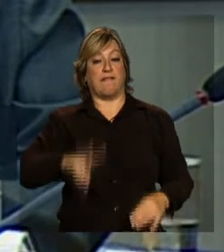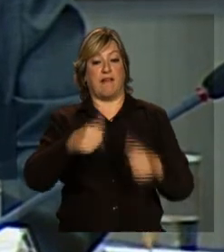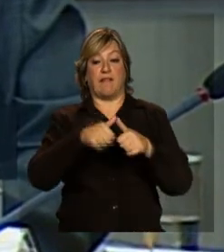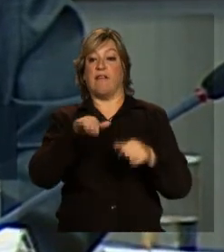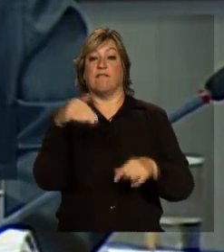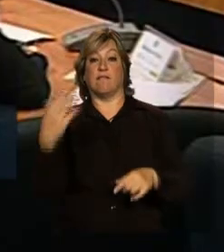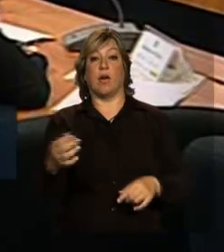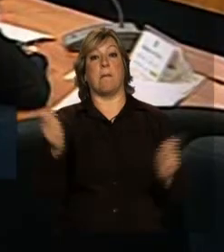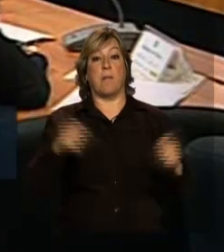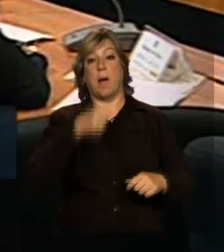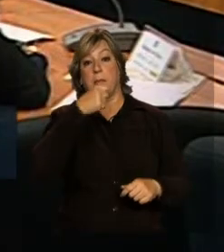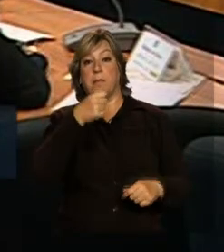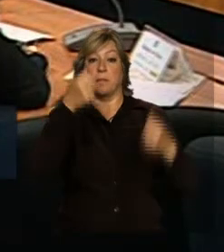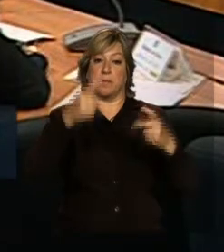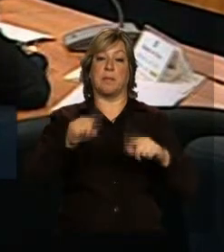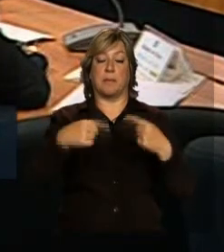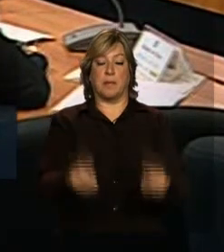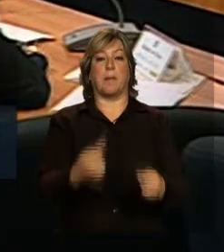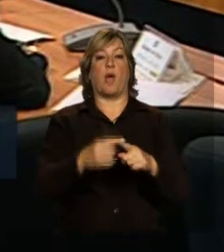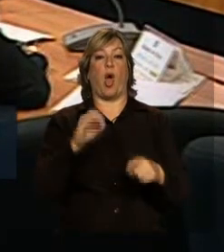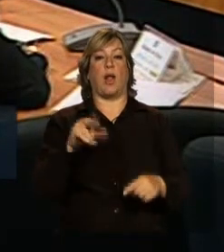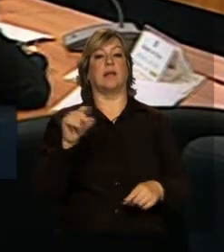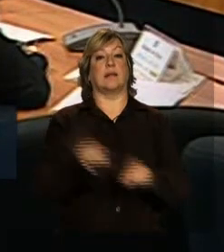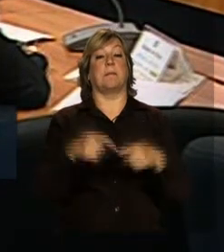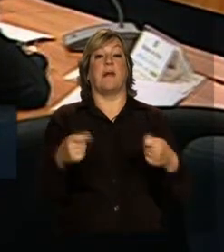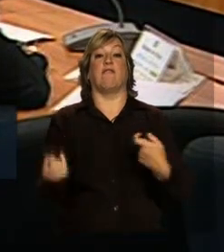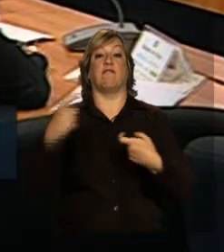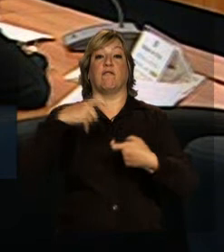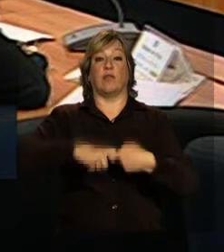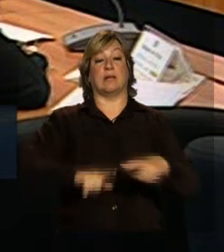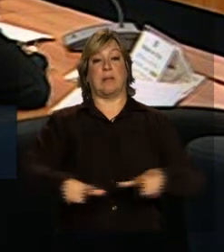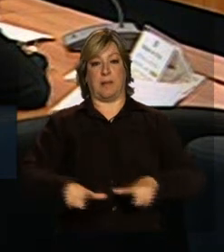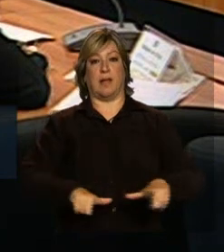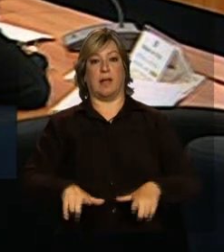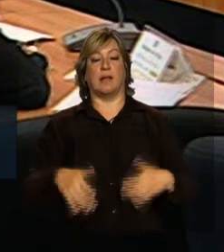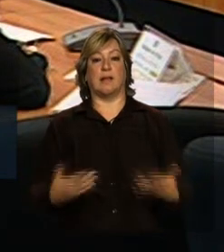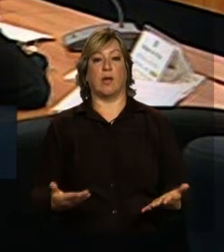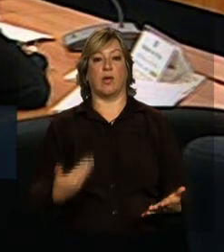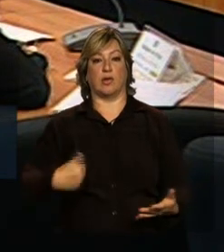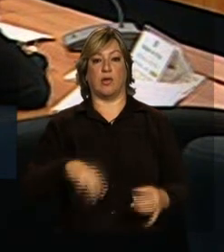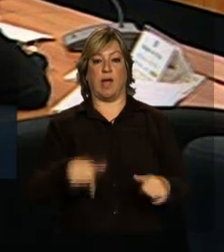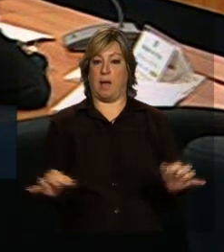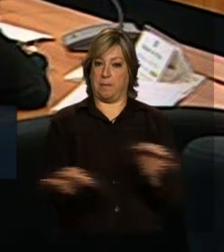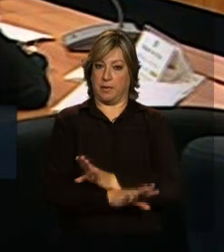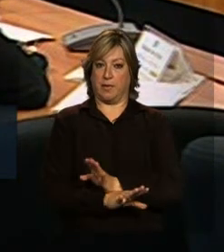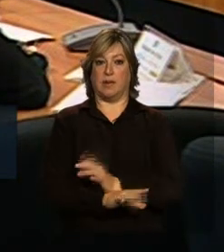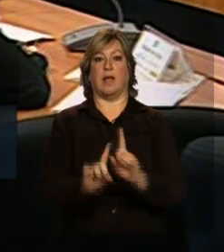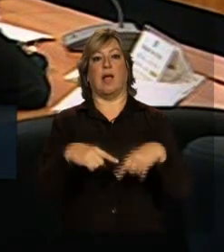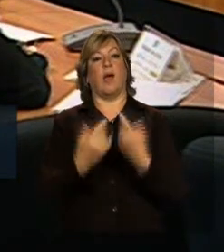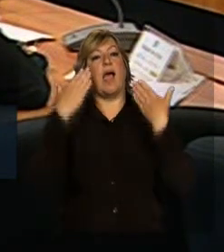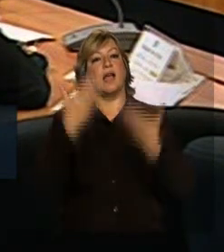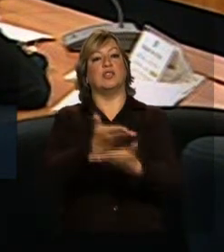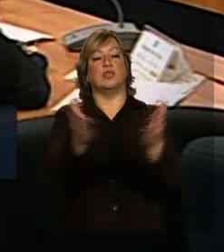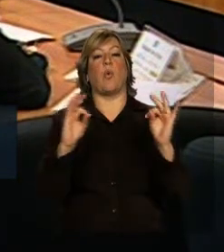ela ainda pode dar mais alguma informação, porque o CONAD precisa também voltar aos trabalhos. Então, a gente também já dá aqui por encerrado,